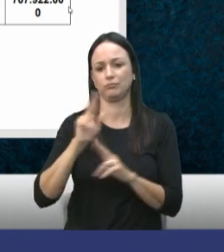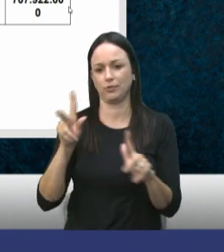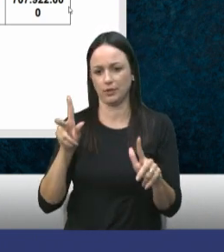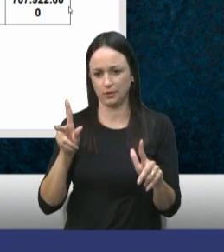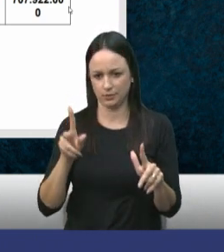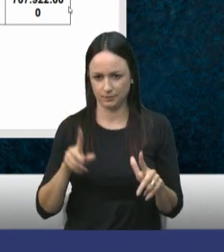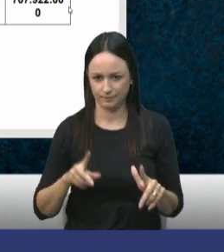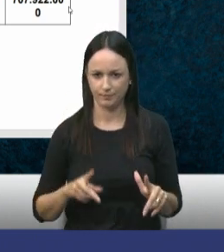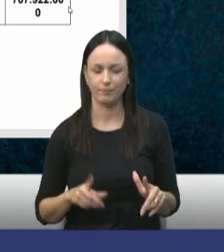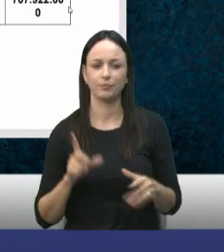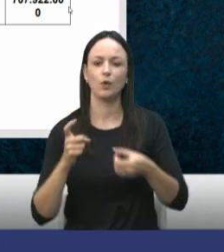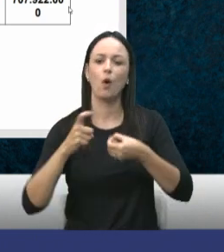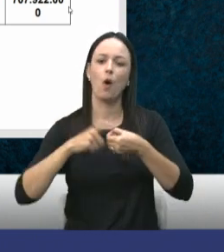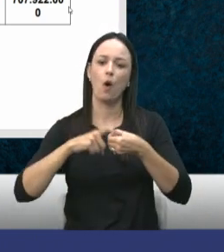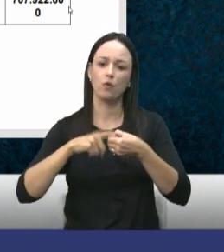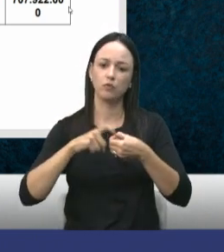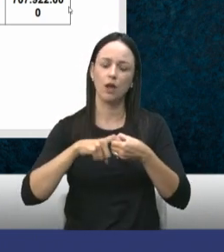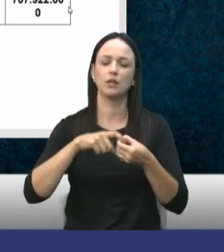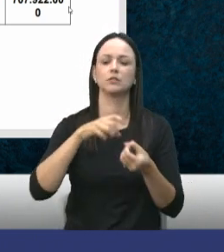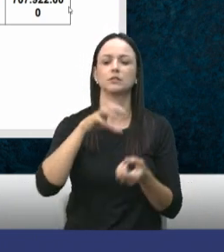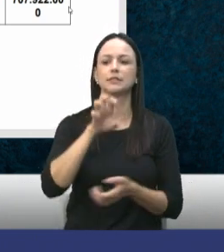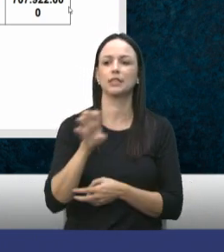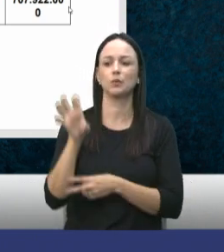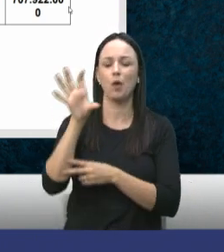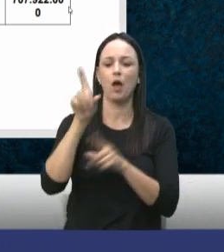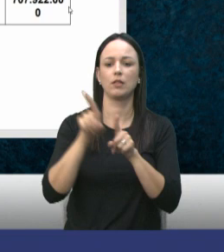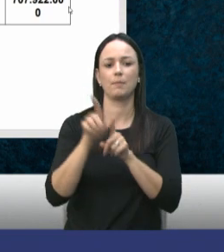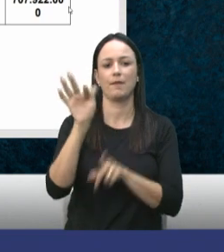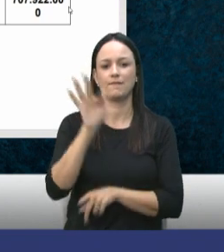os convênios com os entes estaduais e federais.